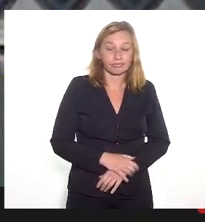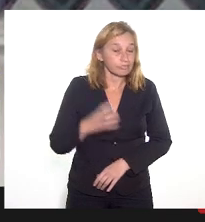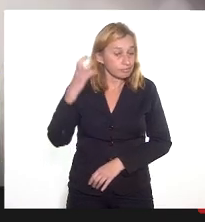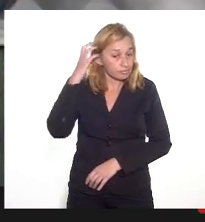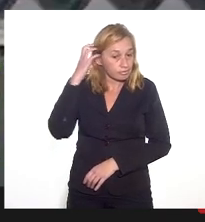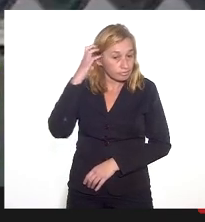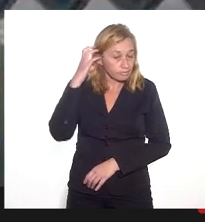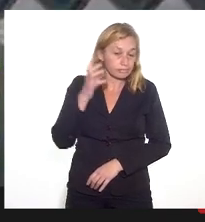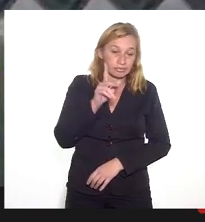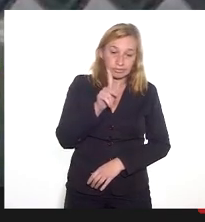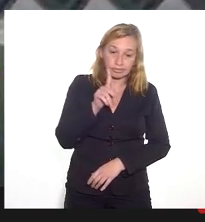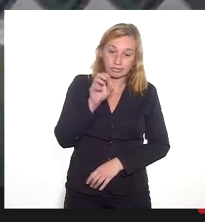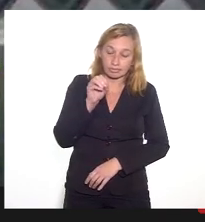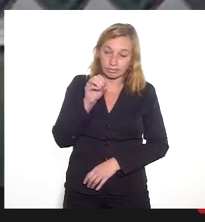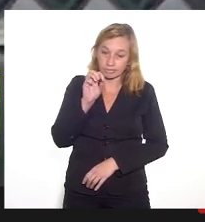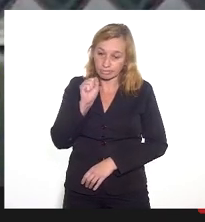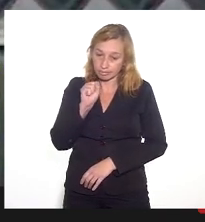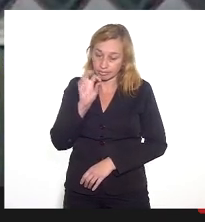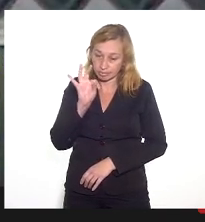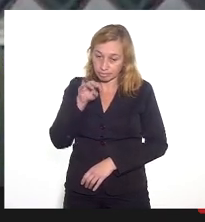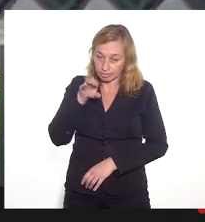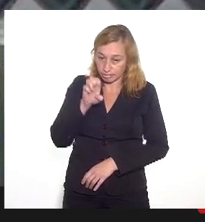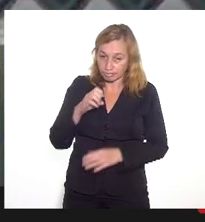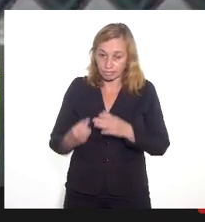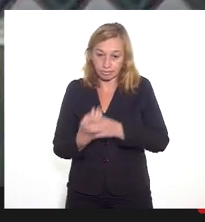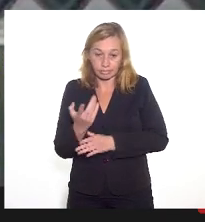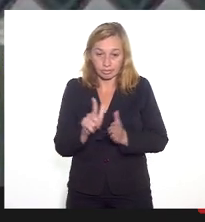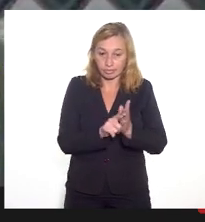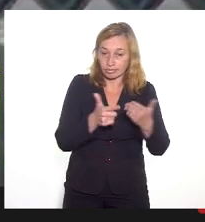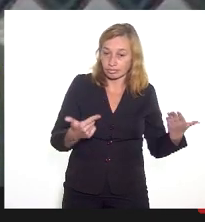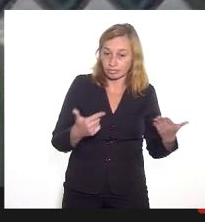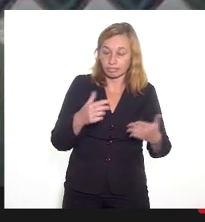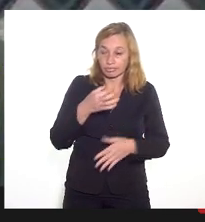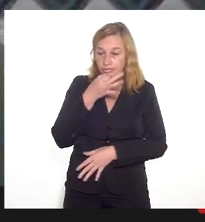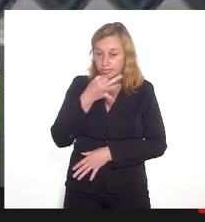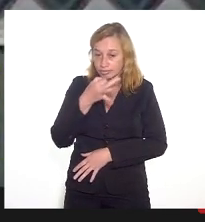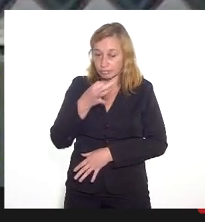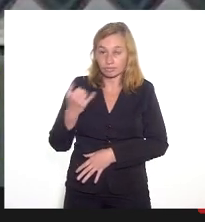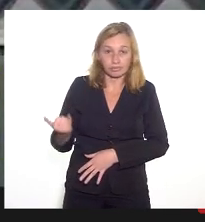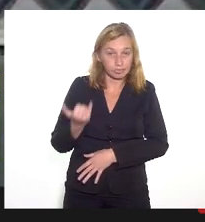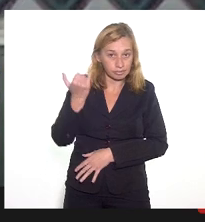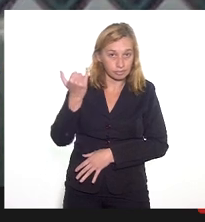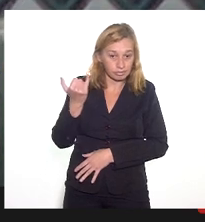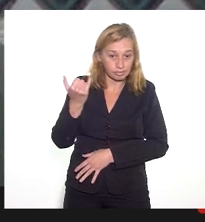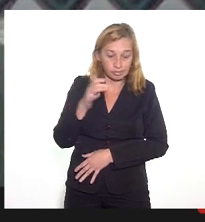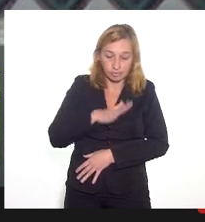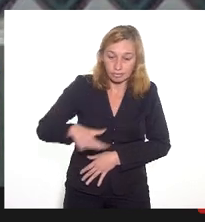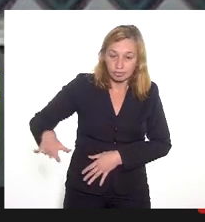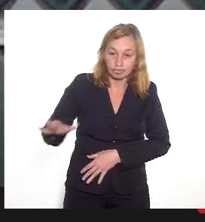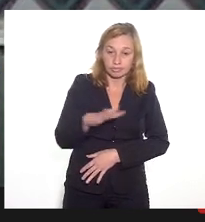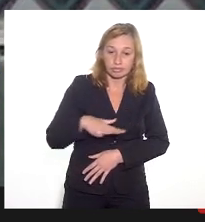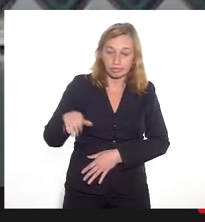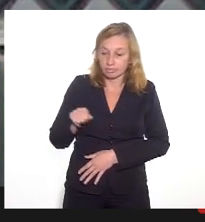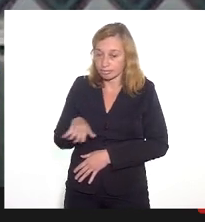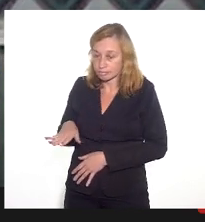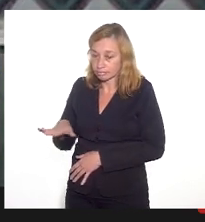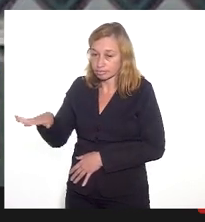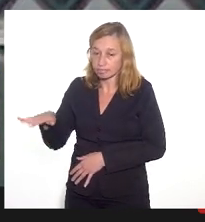Poste, depois fundamos um jornal formando opinião, a importância disso para os espaços